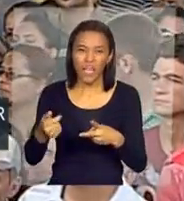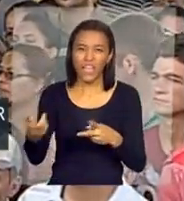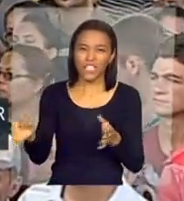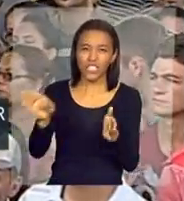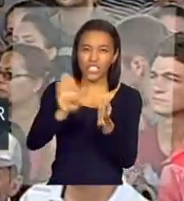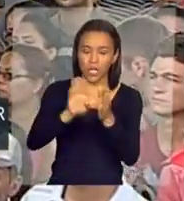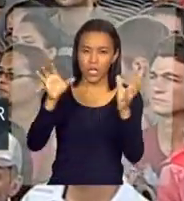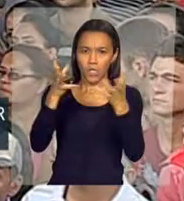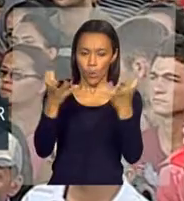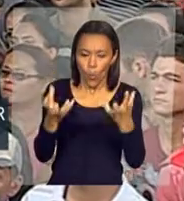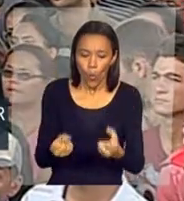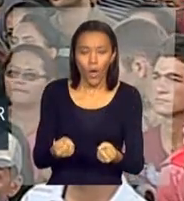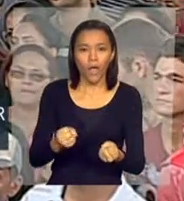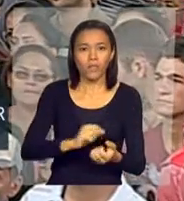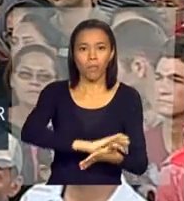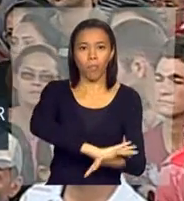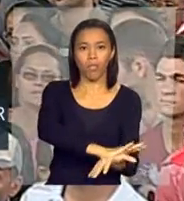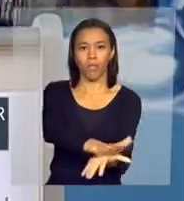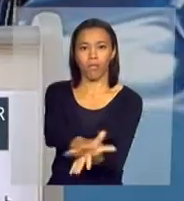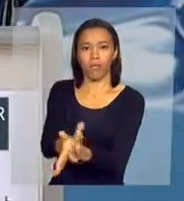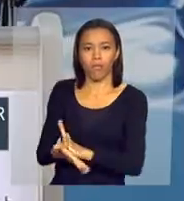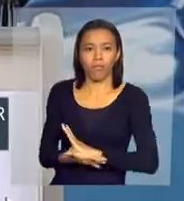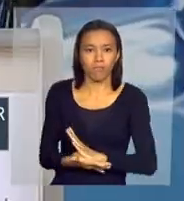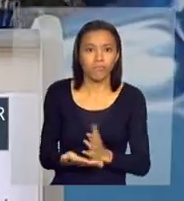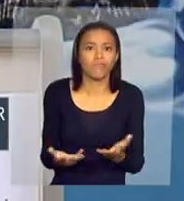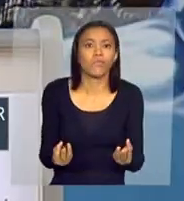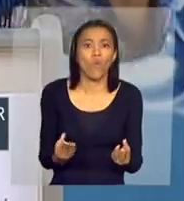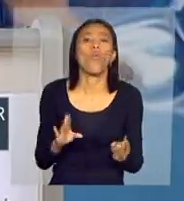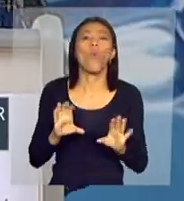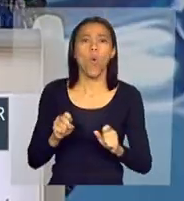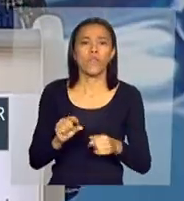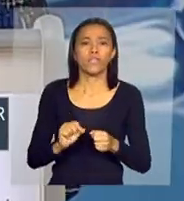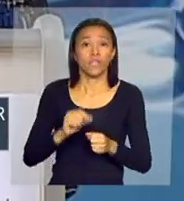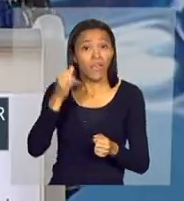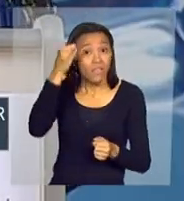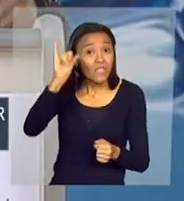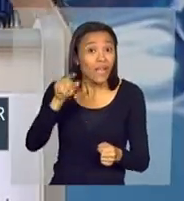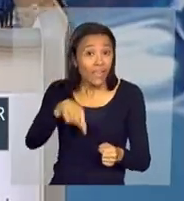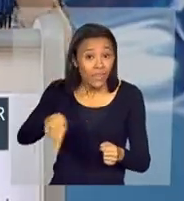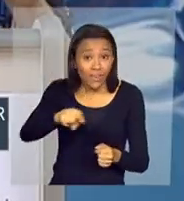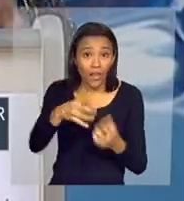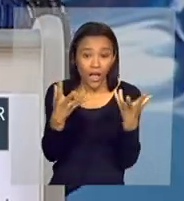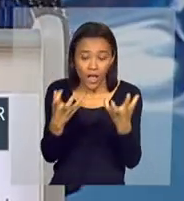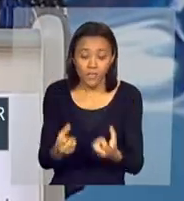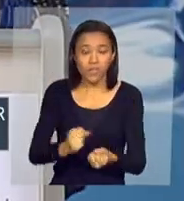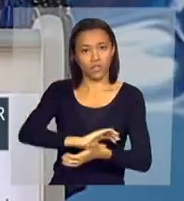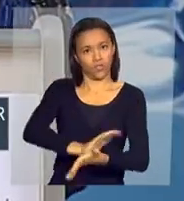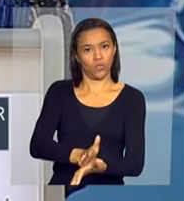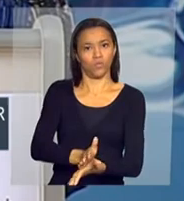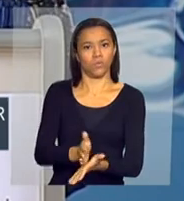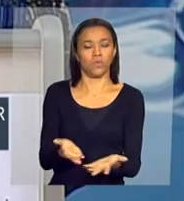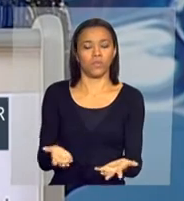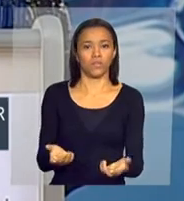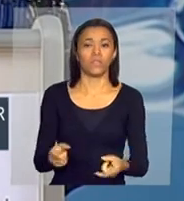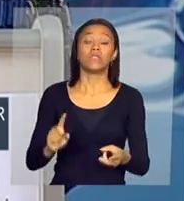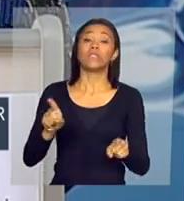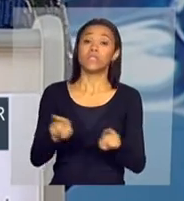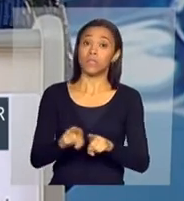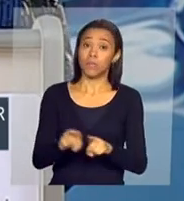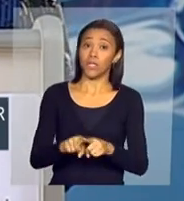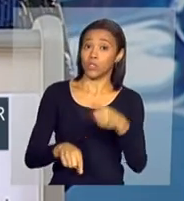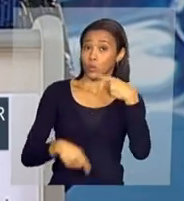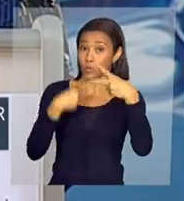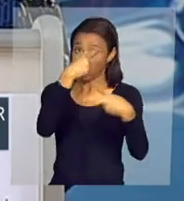destrói. O que é que nós temos de fazer? Impedir que ela destrua. Dois, e impedir que